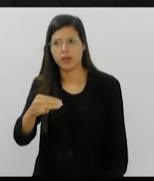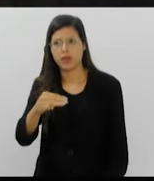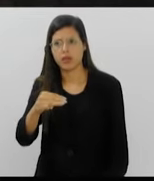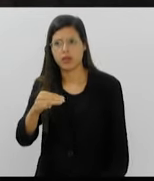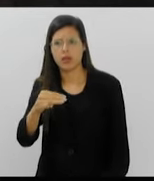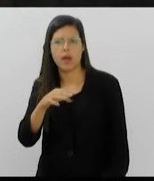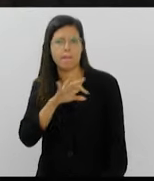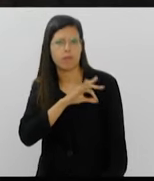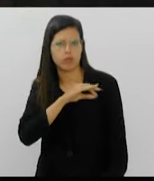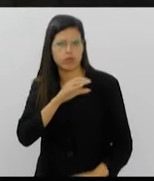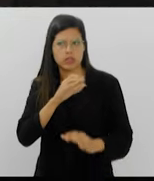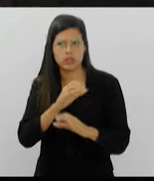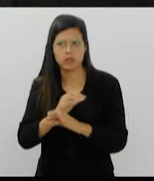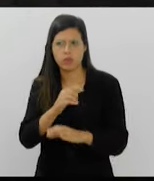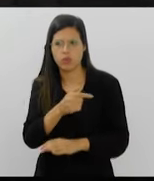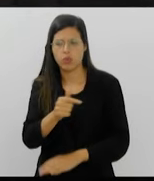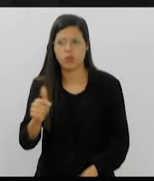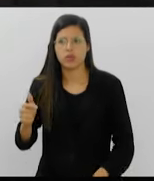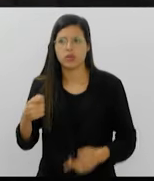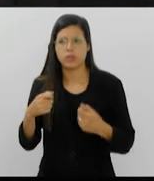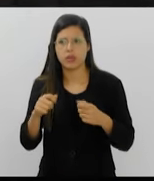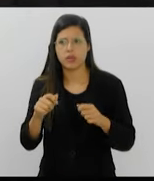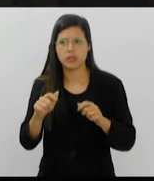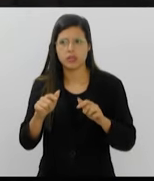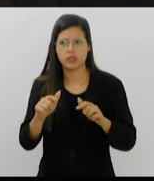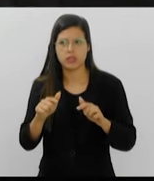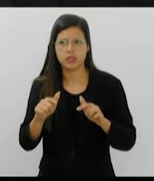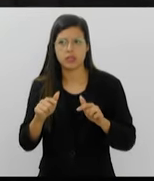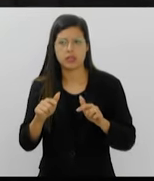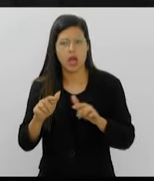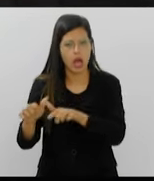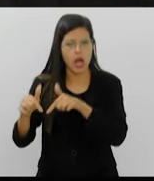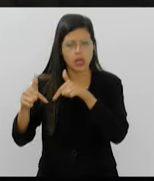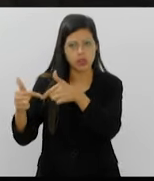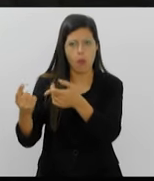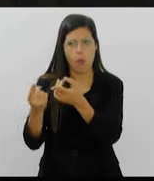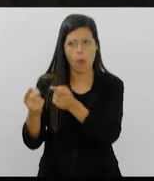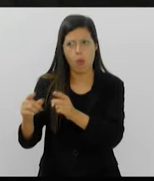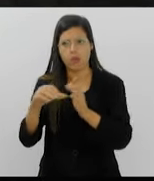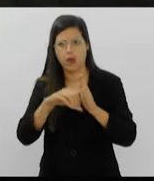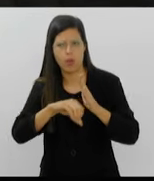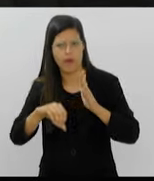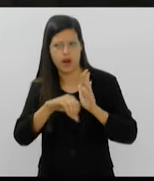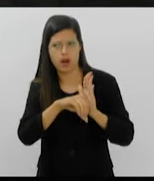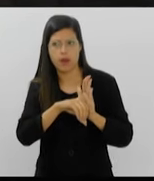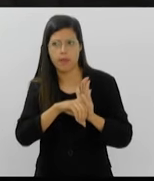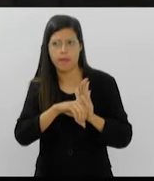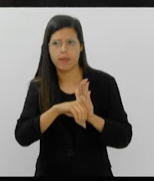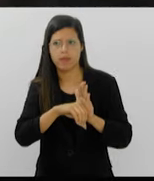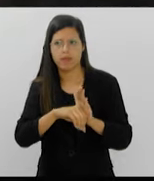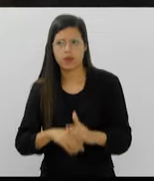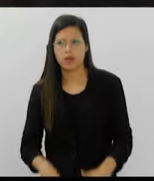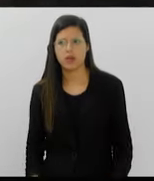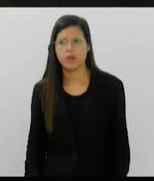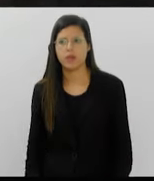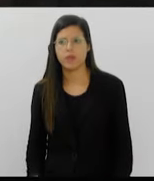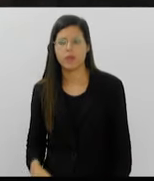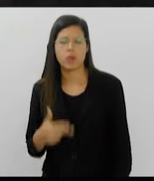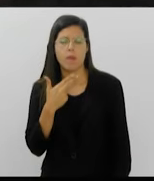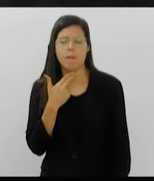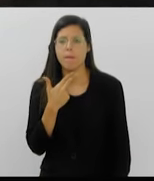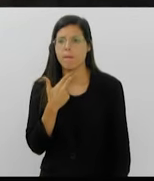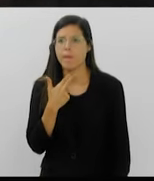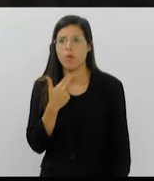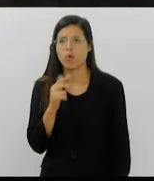Civil, entre outros, agir em cima da mancha criminal. Em cima da mancha criminal. Não ser